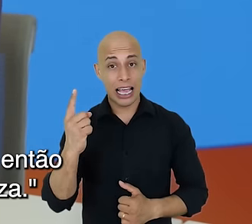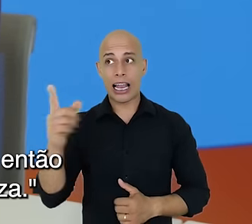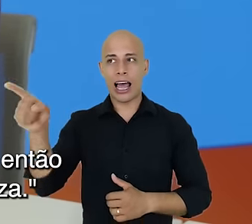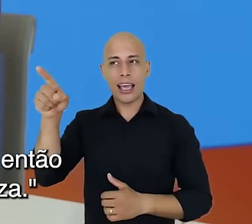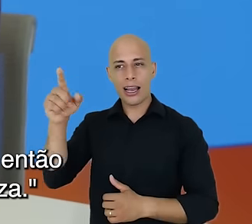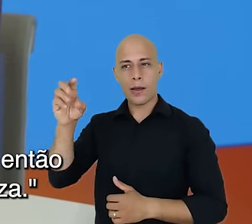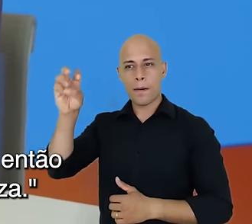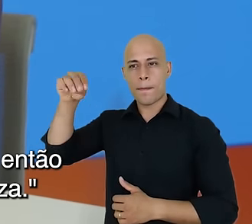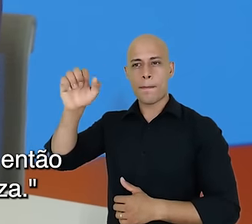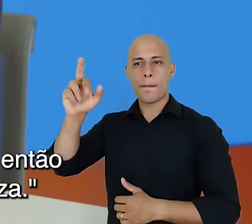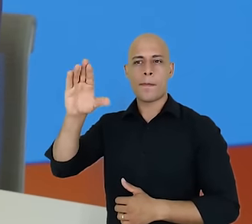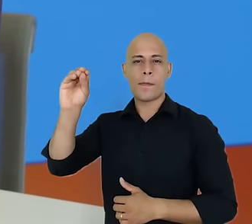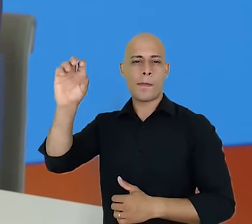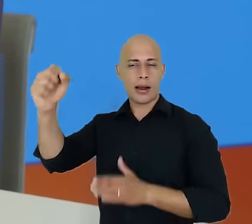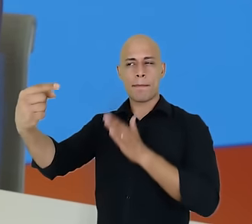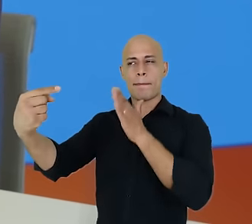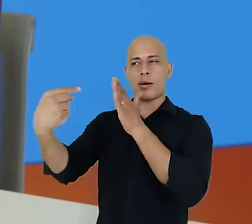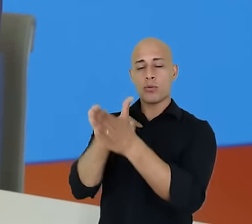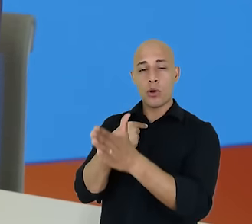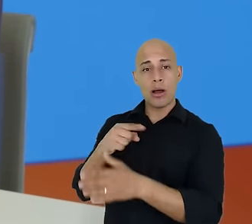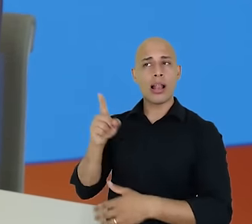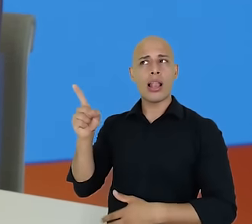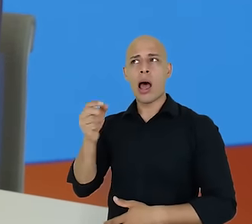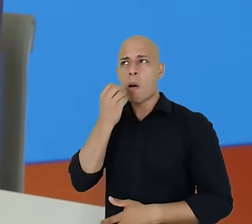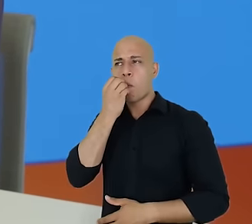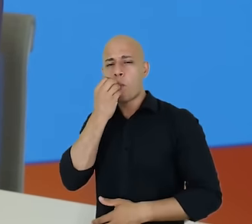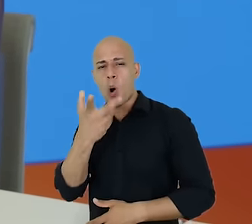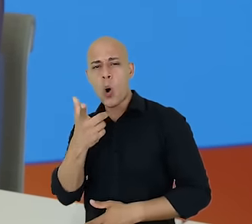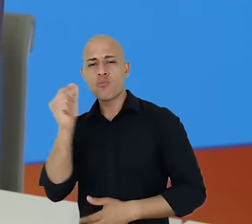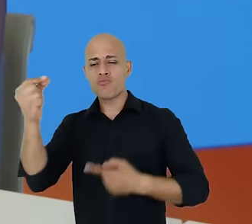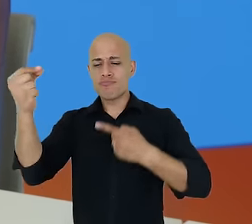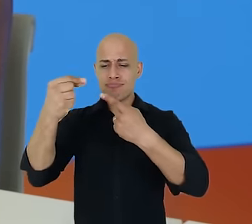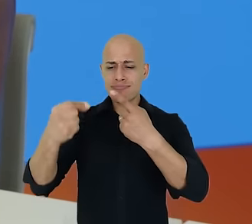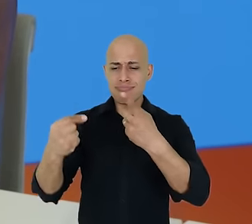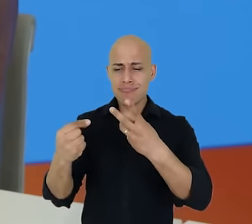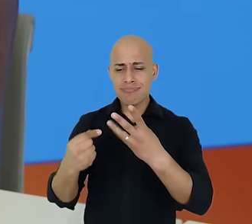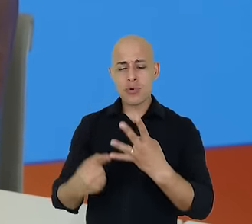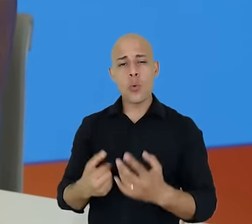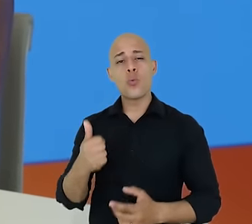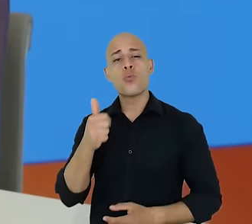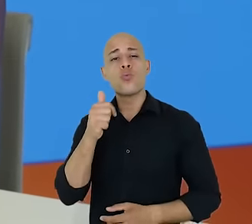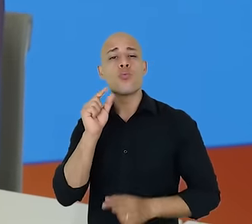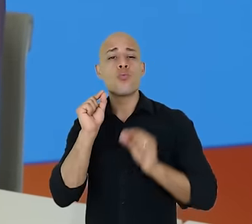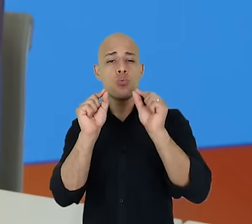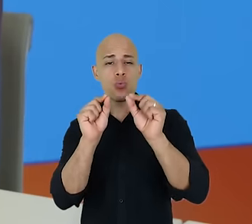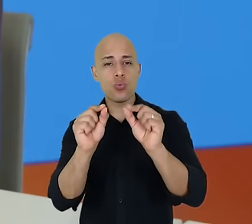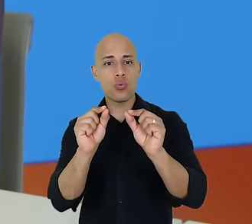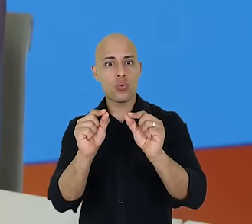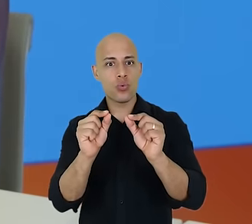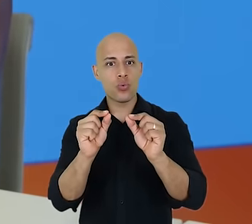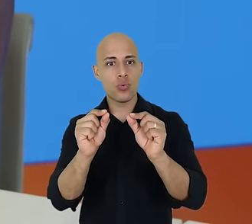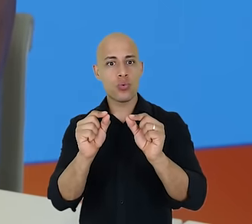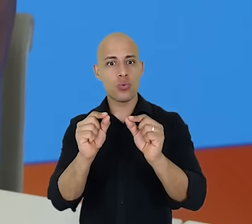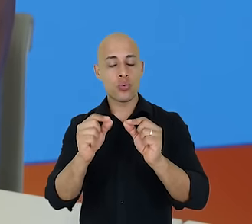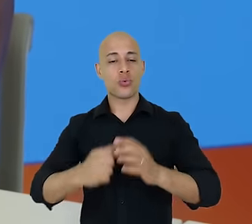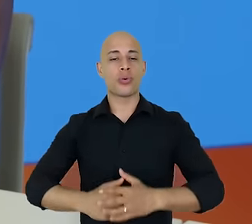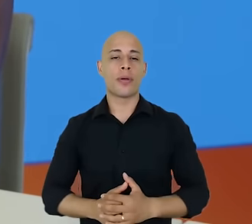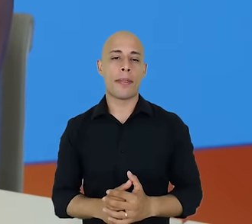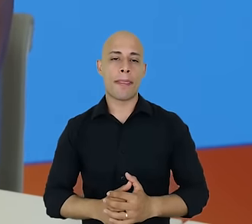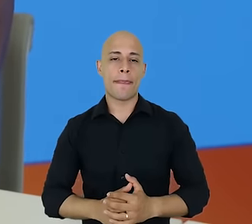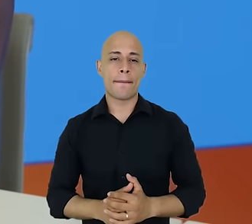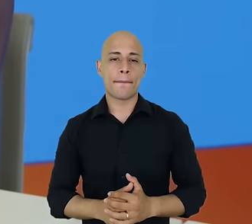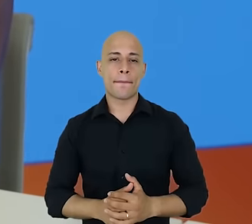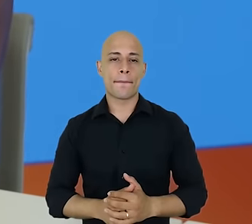um sistema que o cebra disponibiliza que que ele faz de bom né quais suas funcionalidades tudo isso Olha quando né a gente vai chega